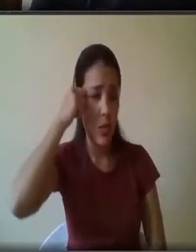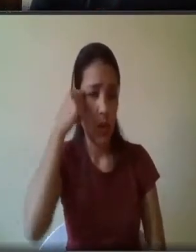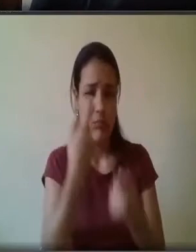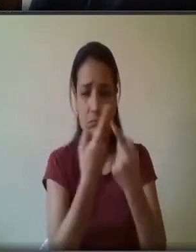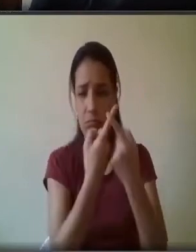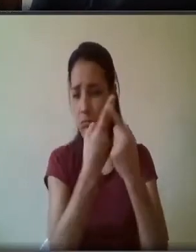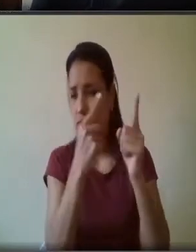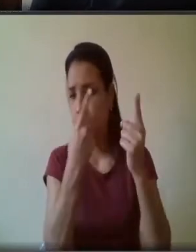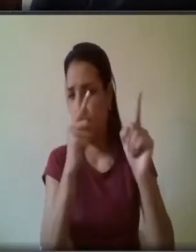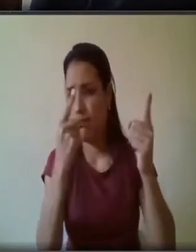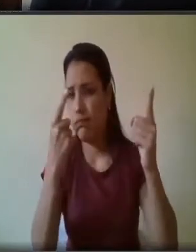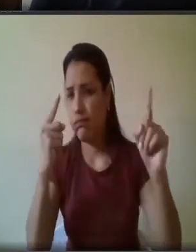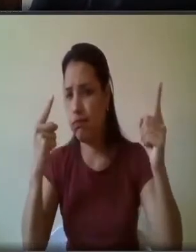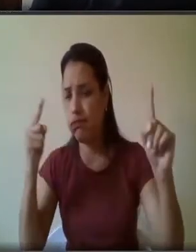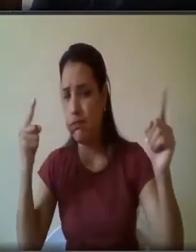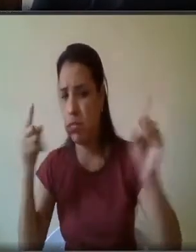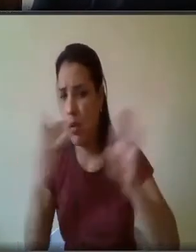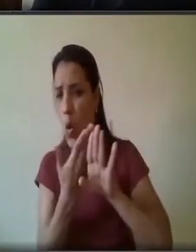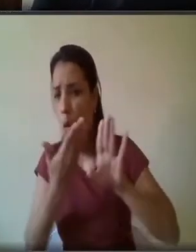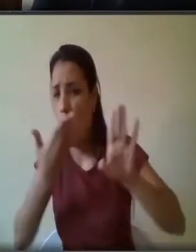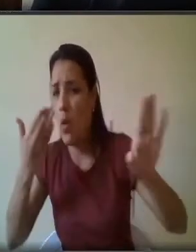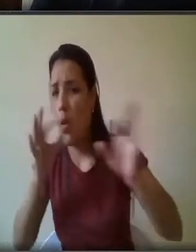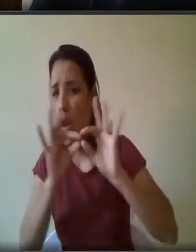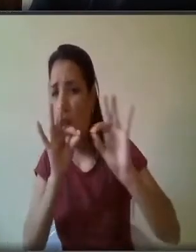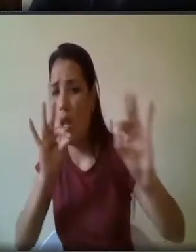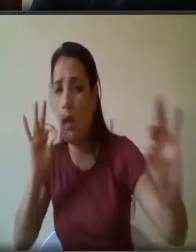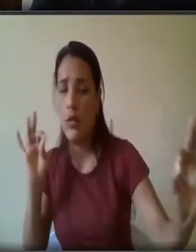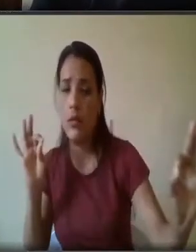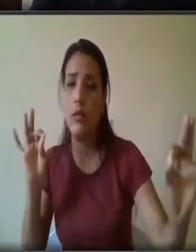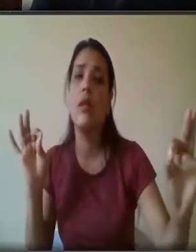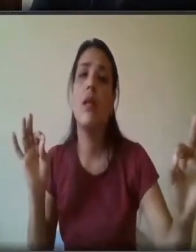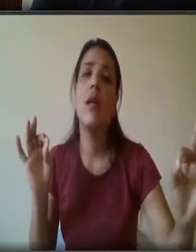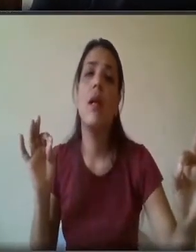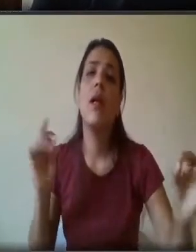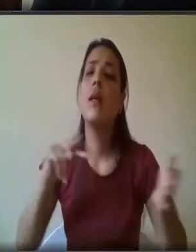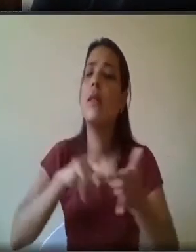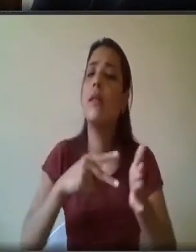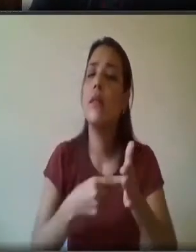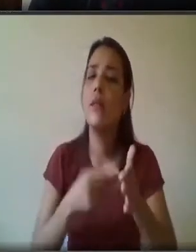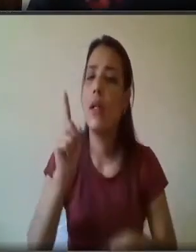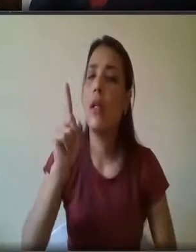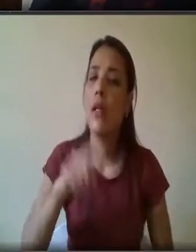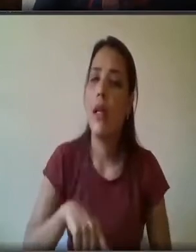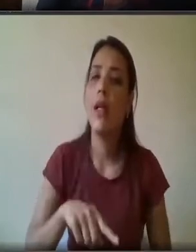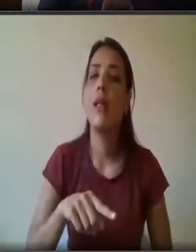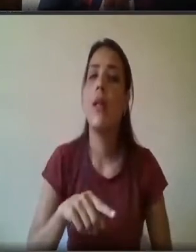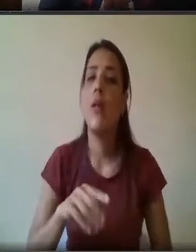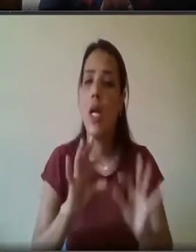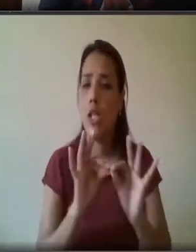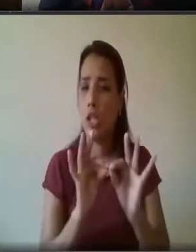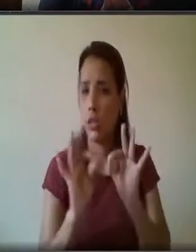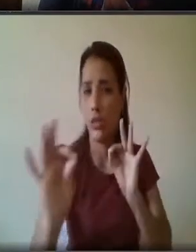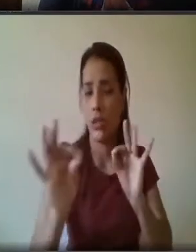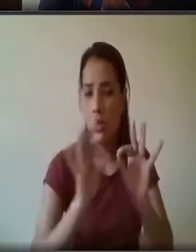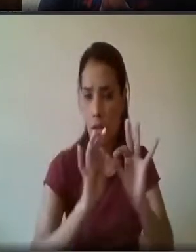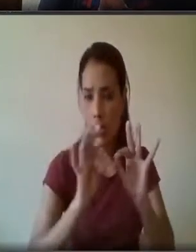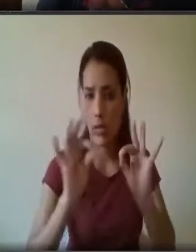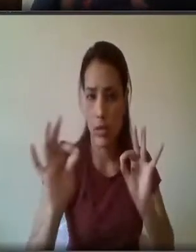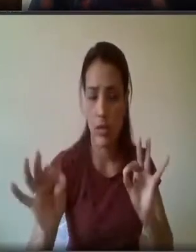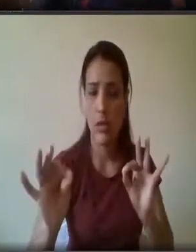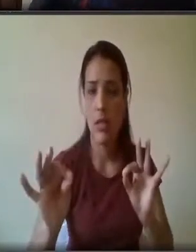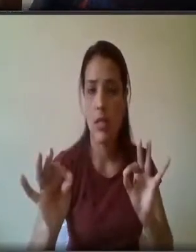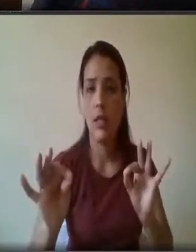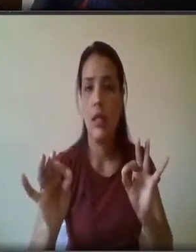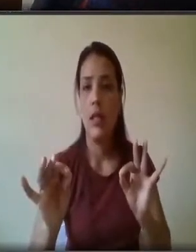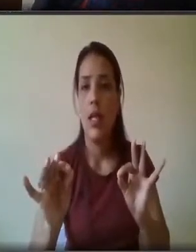você tem uma extensão do assoalho oceânico. É como se o Oceano Atlântico,